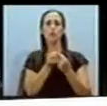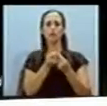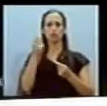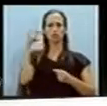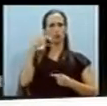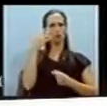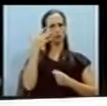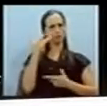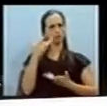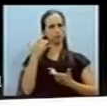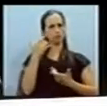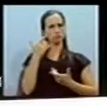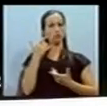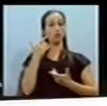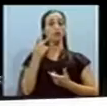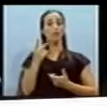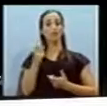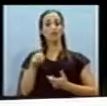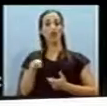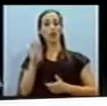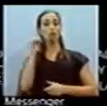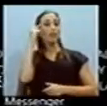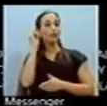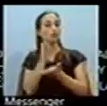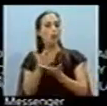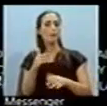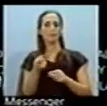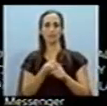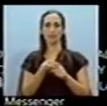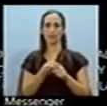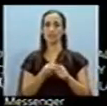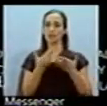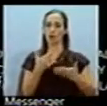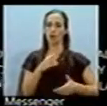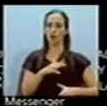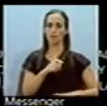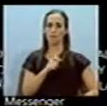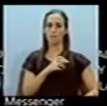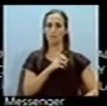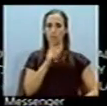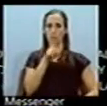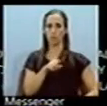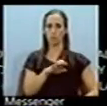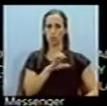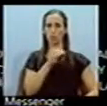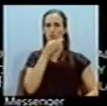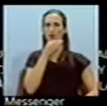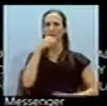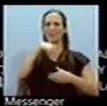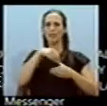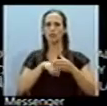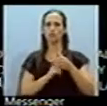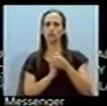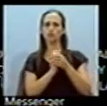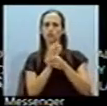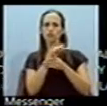No caso de Vênus é mais uma especulação, mas não deixa de ter algum interesse. Vamos começar com o Mercúrio, para me falar sobre a sua atividade vulcânica, perceber mais ou menos